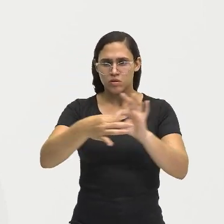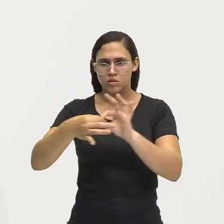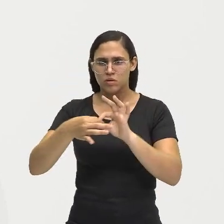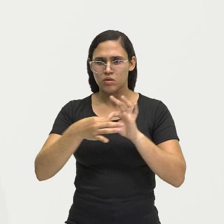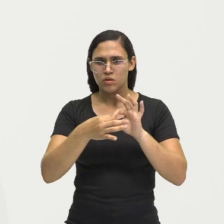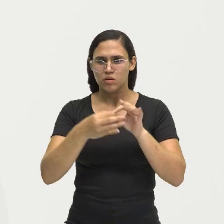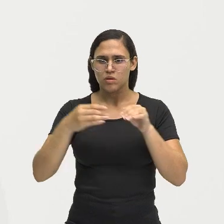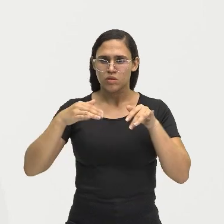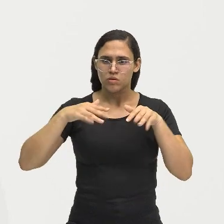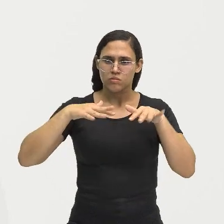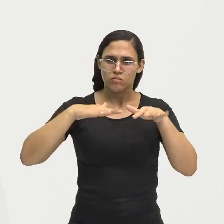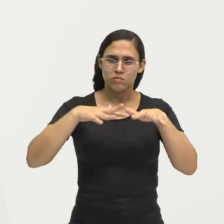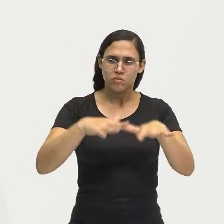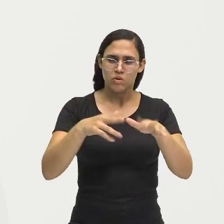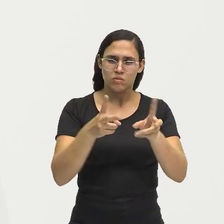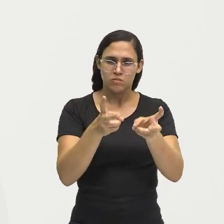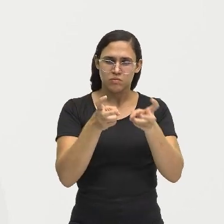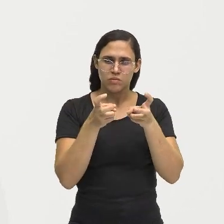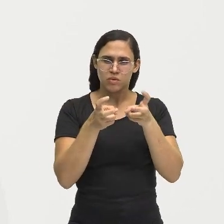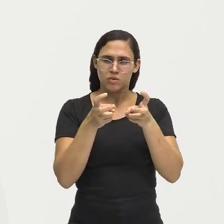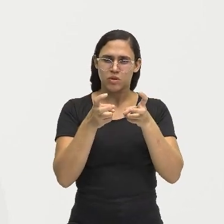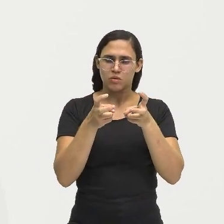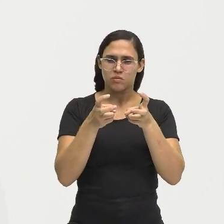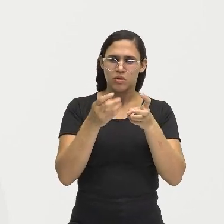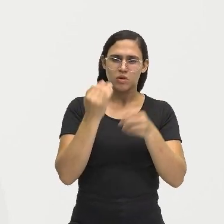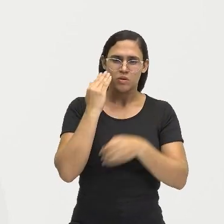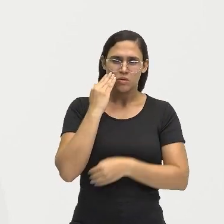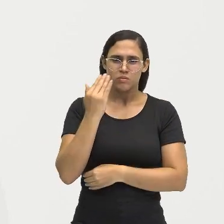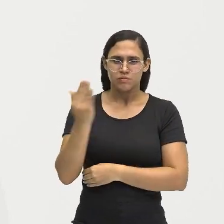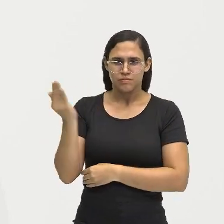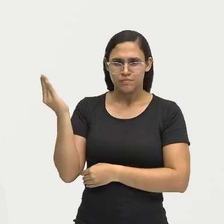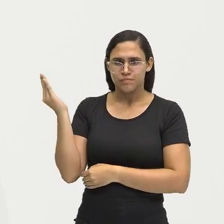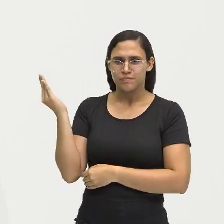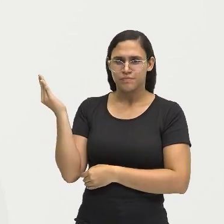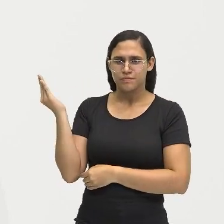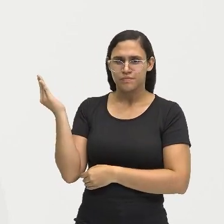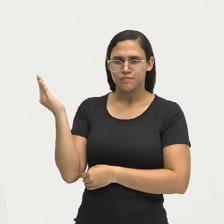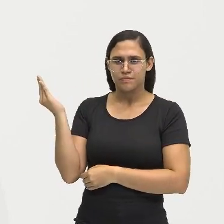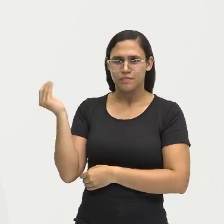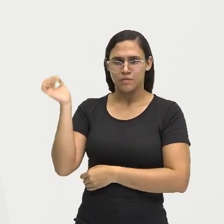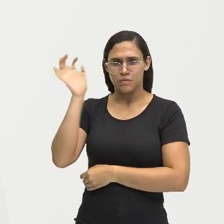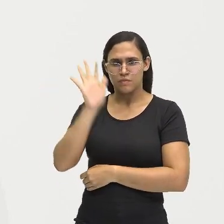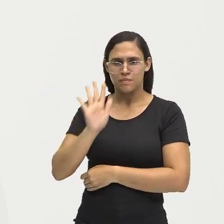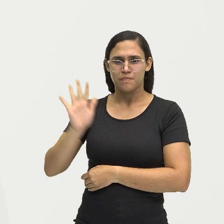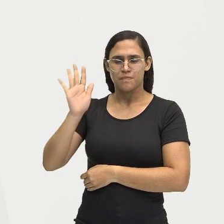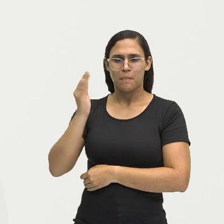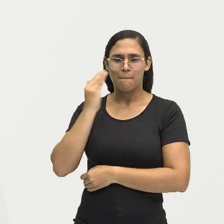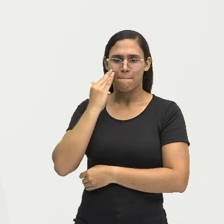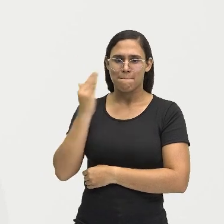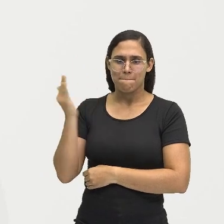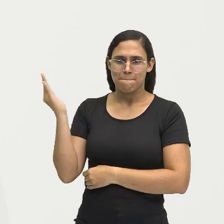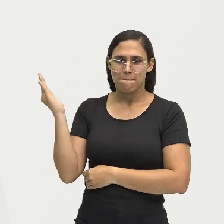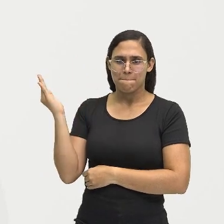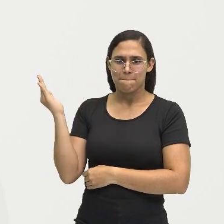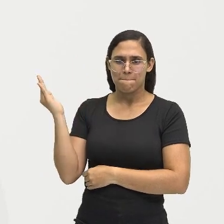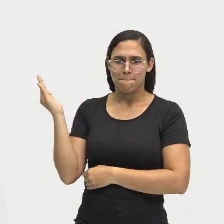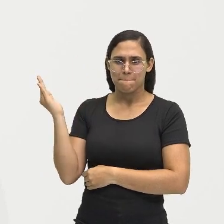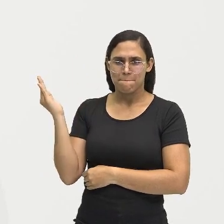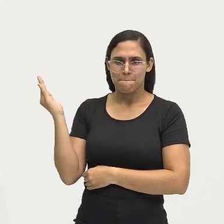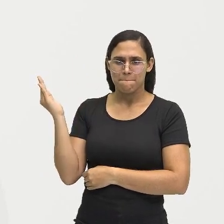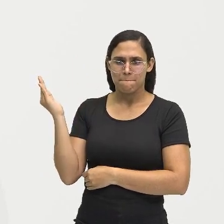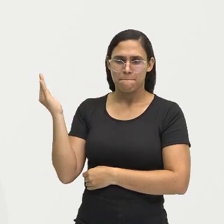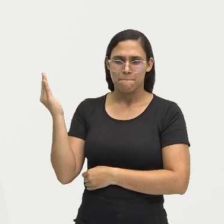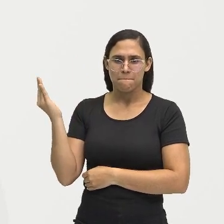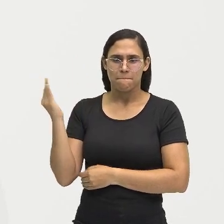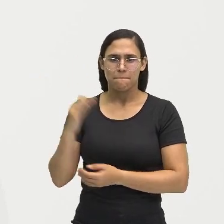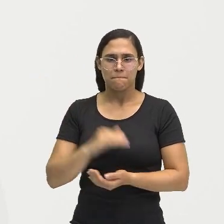consegue observar aqui o Rio Amazonas, ele está aqui bem ao centro, tá? A gente pode observar aqui, olha só.